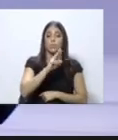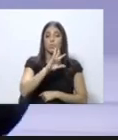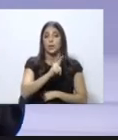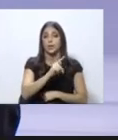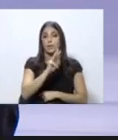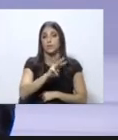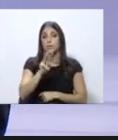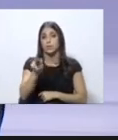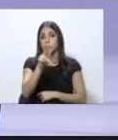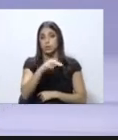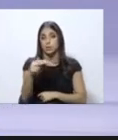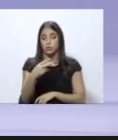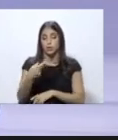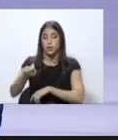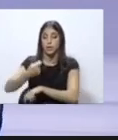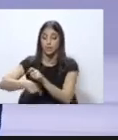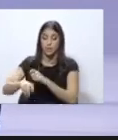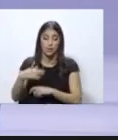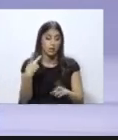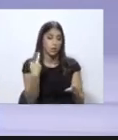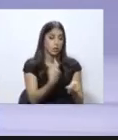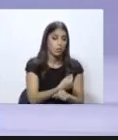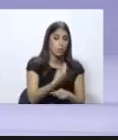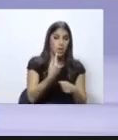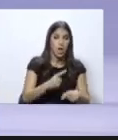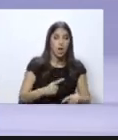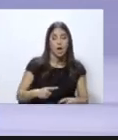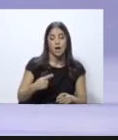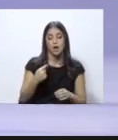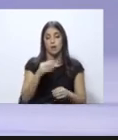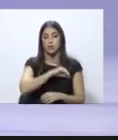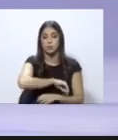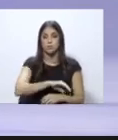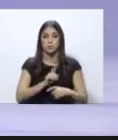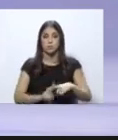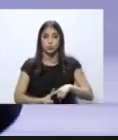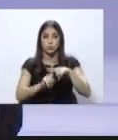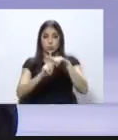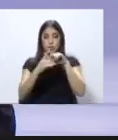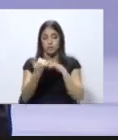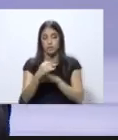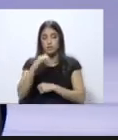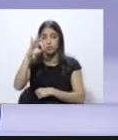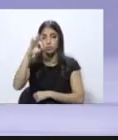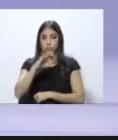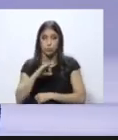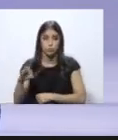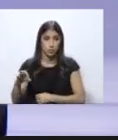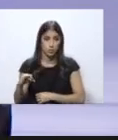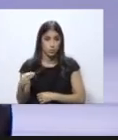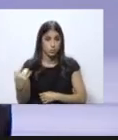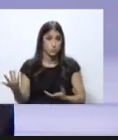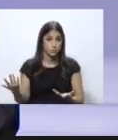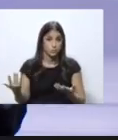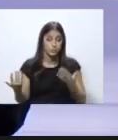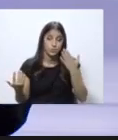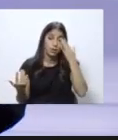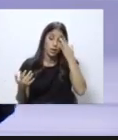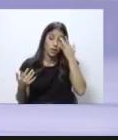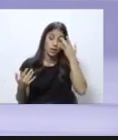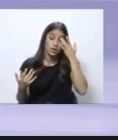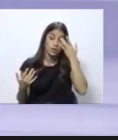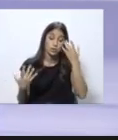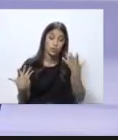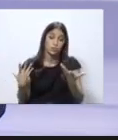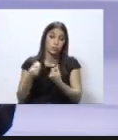no vende e compra, há um saldo positivo, isto é, o Porto só gastou 20% daquilo que angariou. Juntando isto com